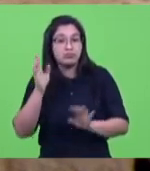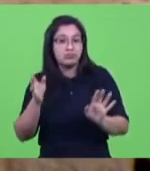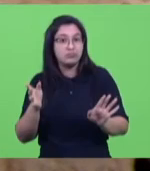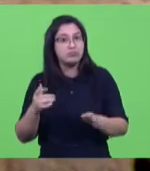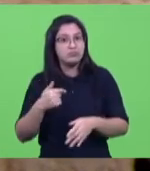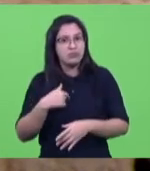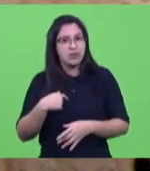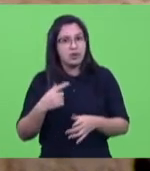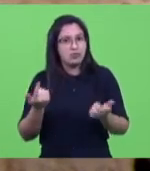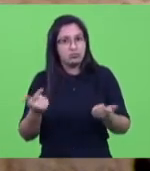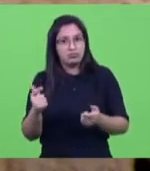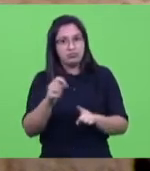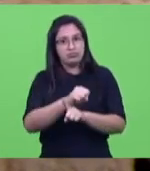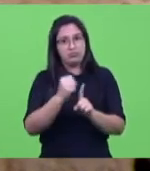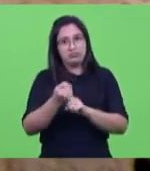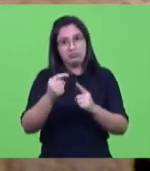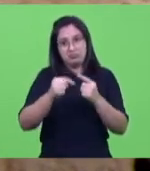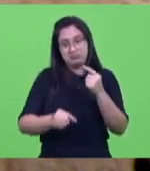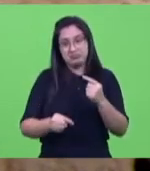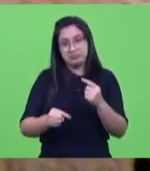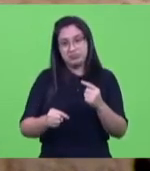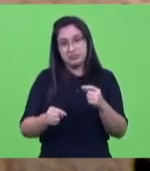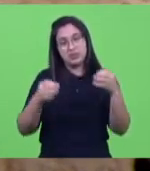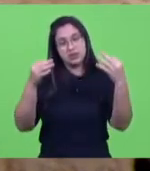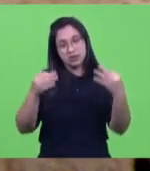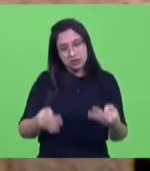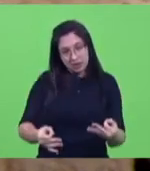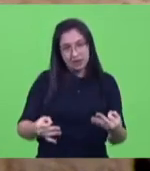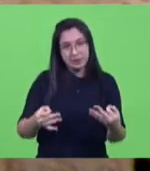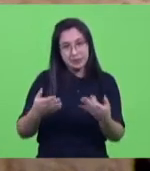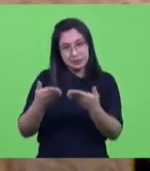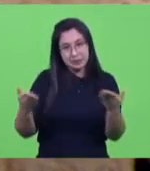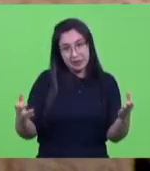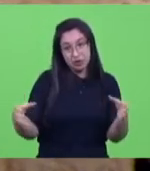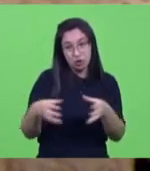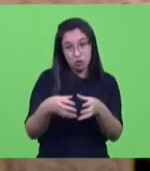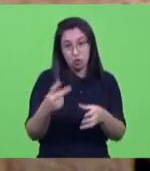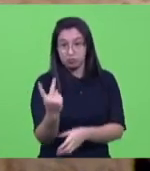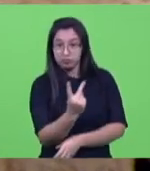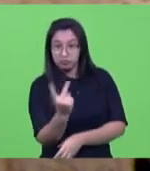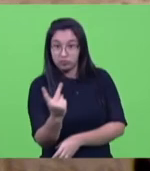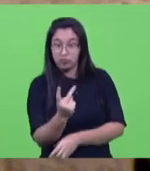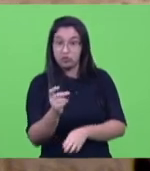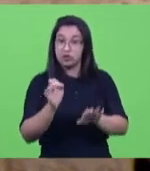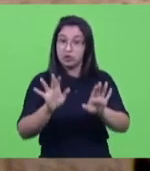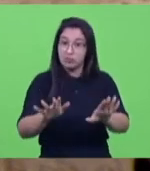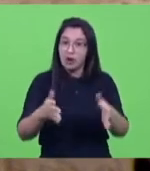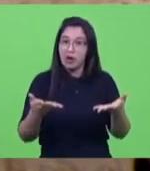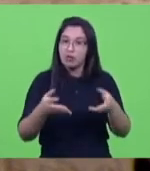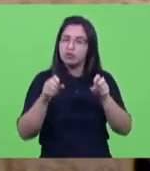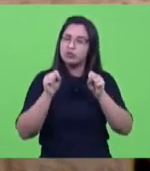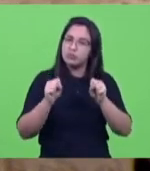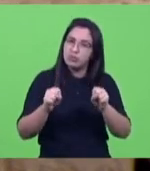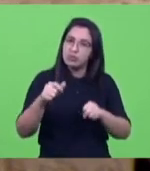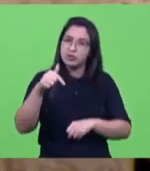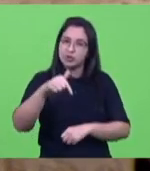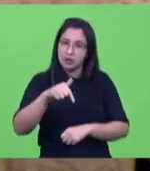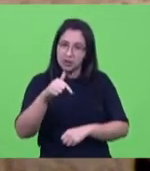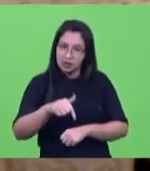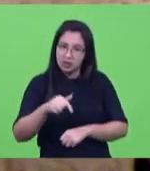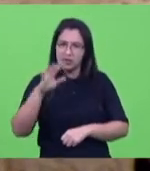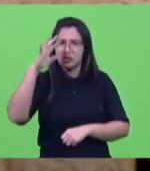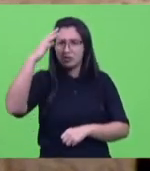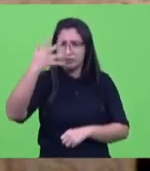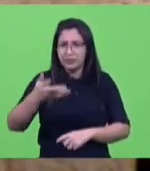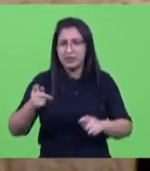Mas, enfim, é legítimo, eu reconheço que é legítimo ter esses posicionamentos. Mas nós hoje podemos, aqui nessa casa, resolver um